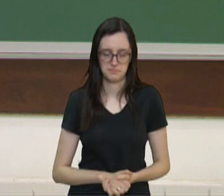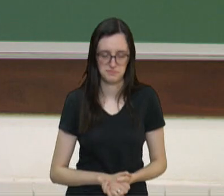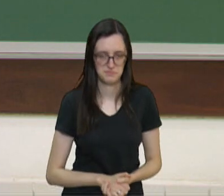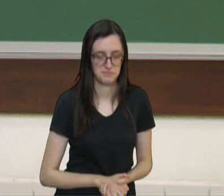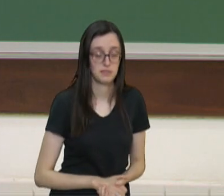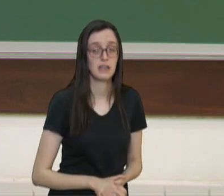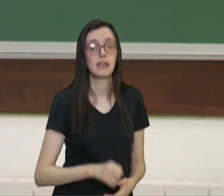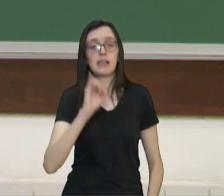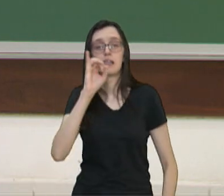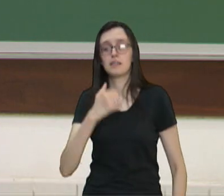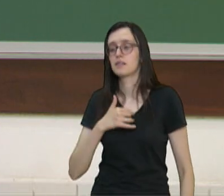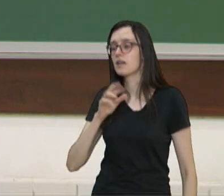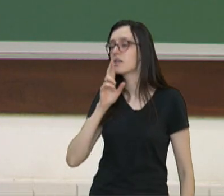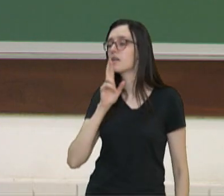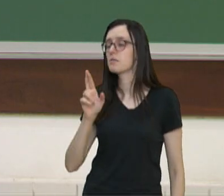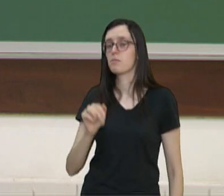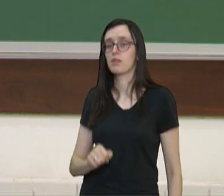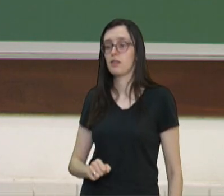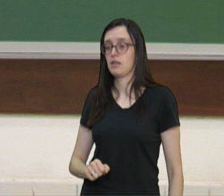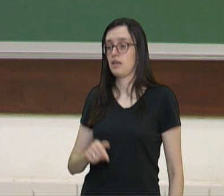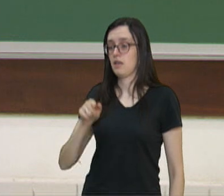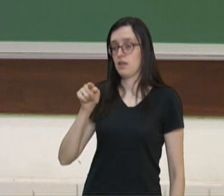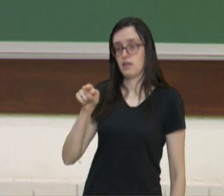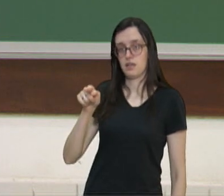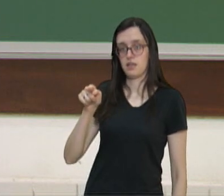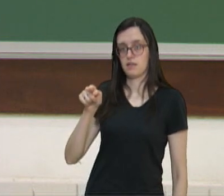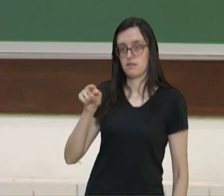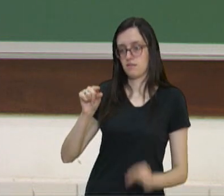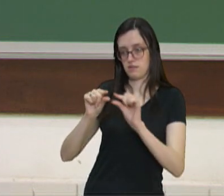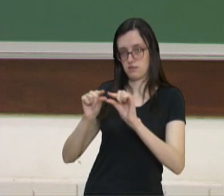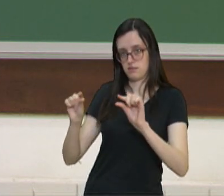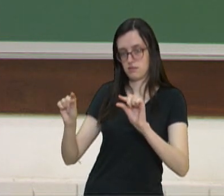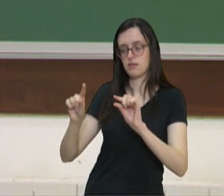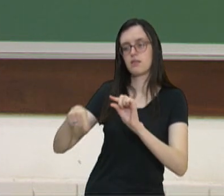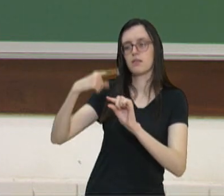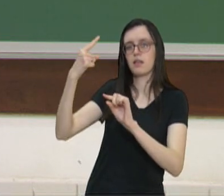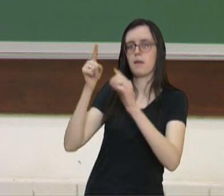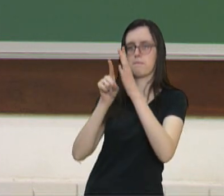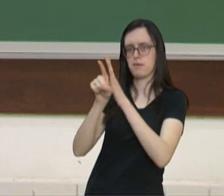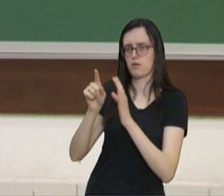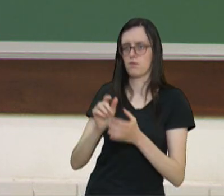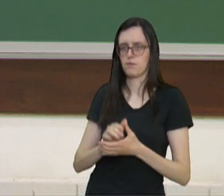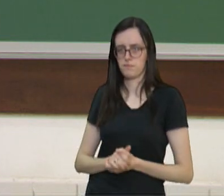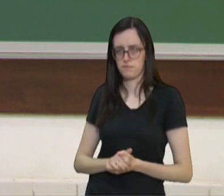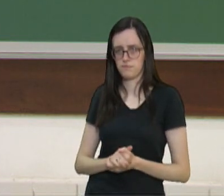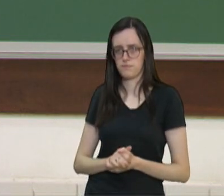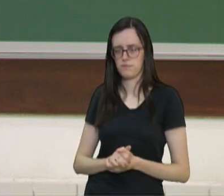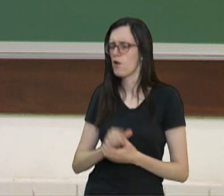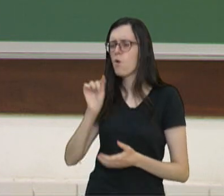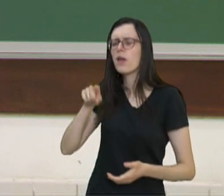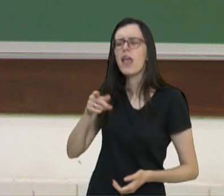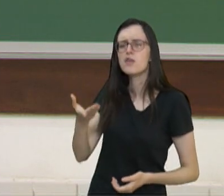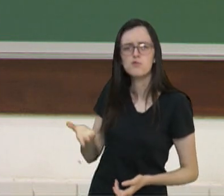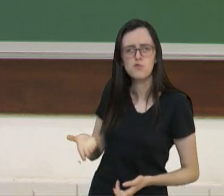Se a minha resposta é it is a present, a minha pergunta só pode ser what? What is that? O que é isso?